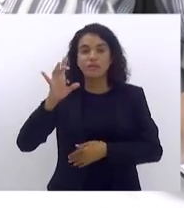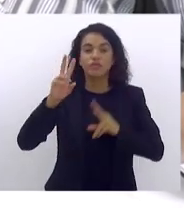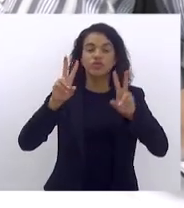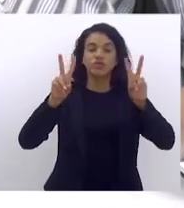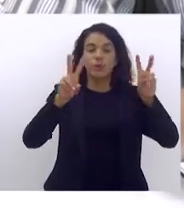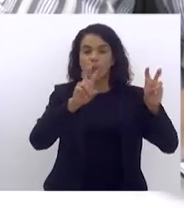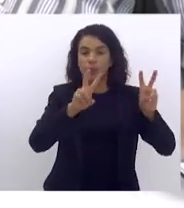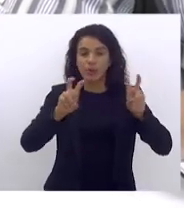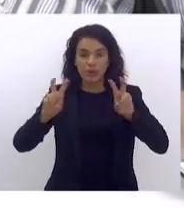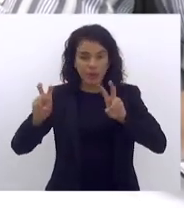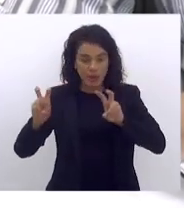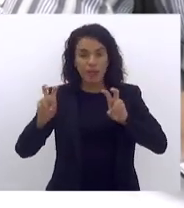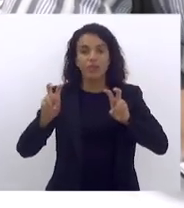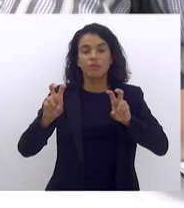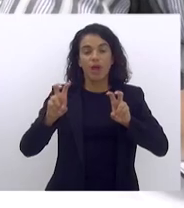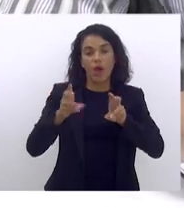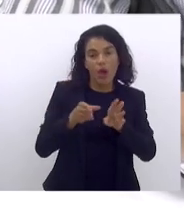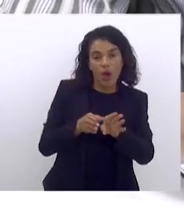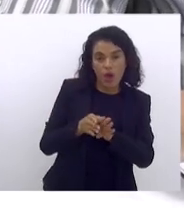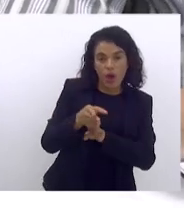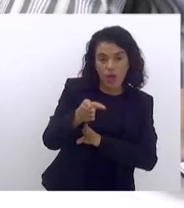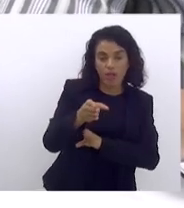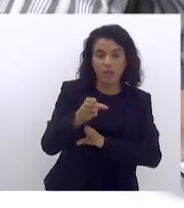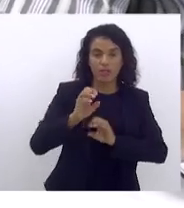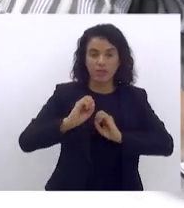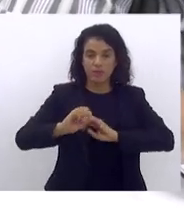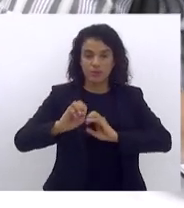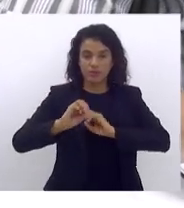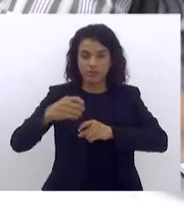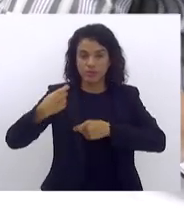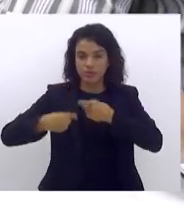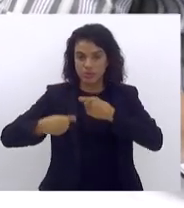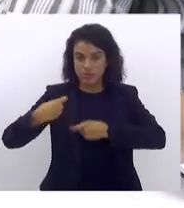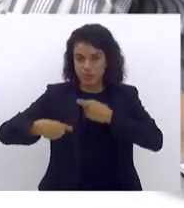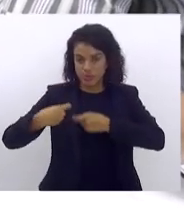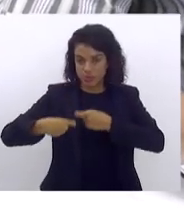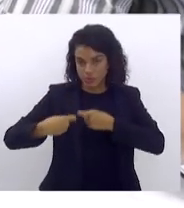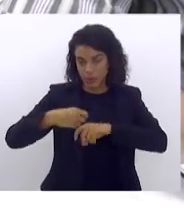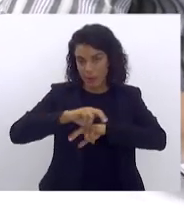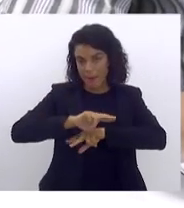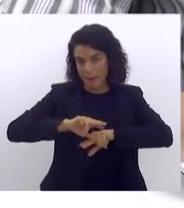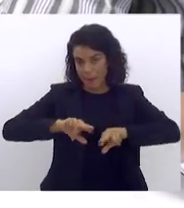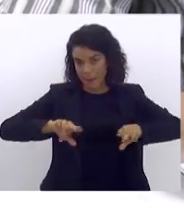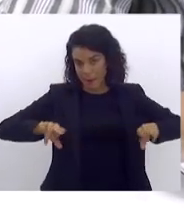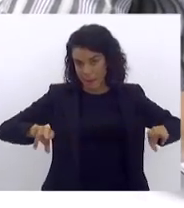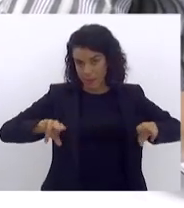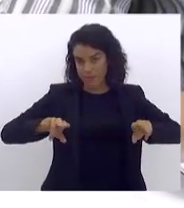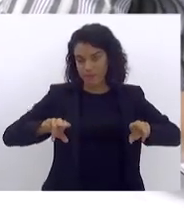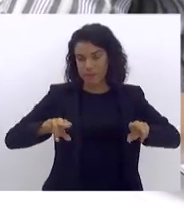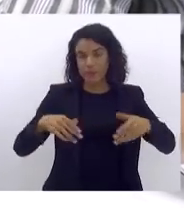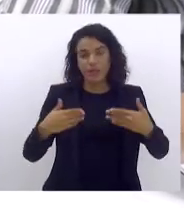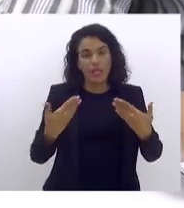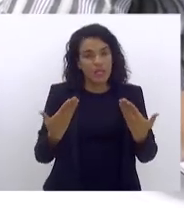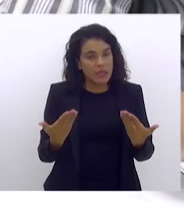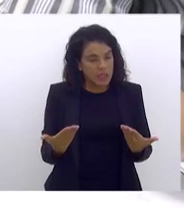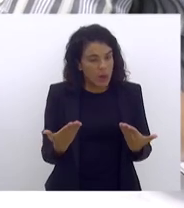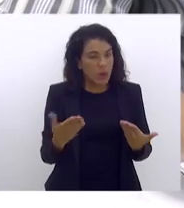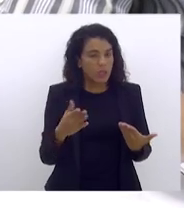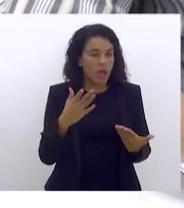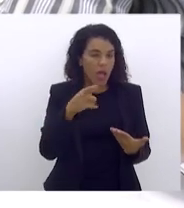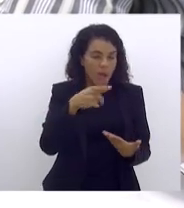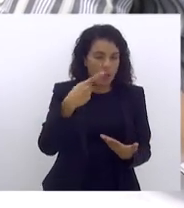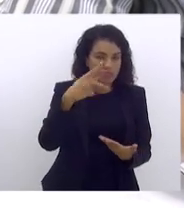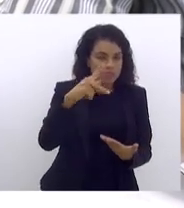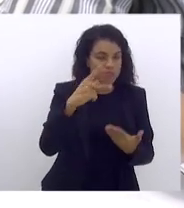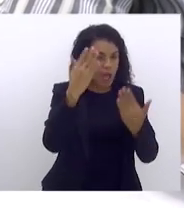temas relativos à orientação e educação sexual, etc., etc., na forma que menciona. Então, isso era para Vossa Excelência